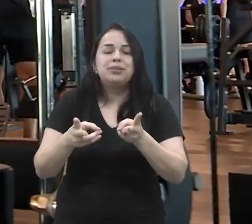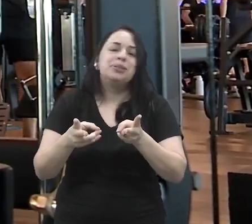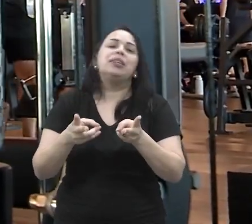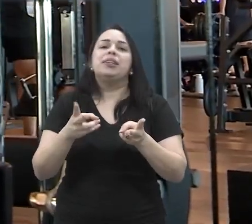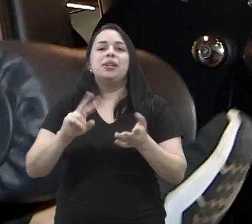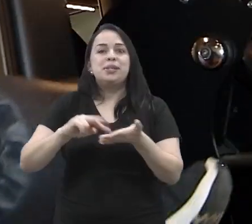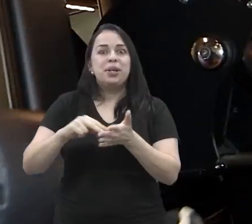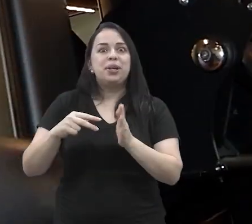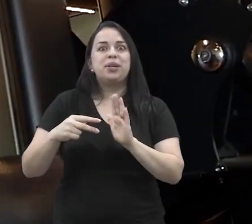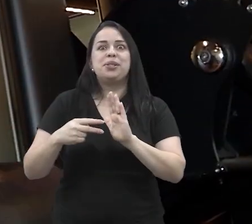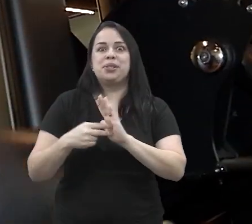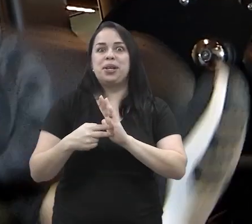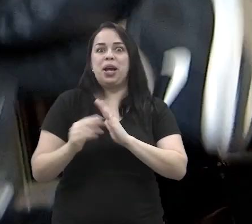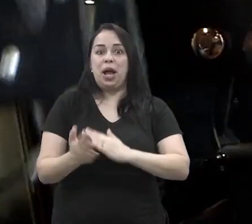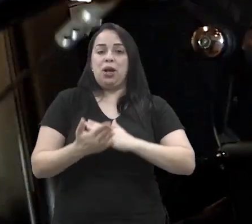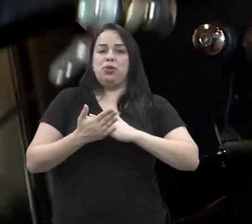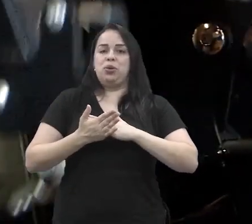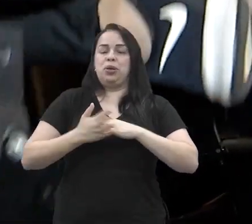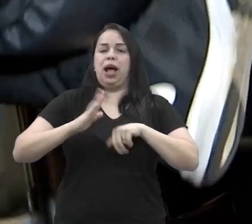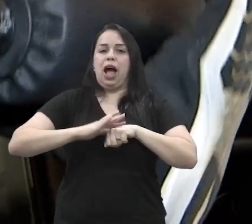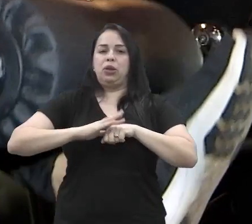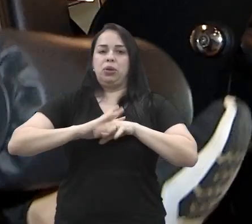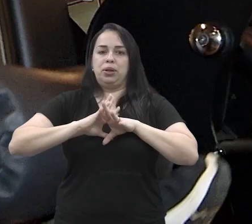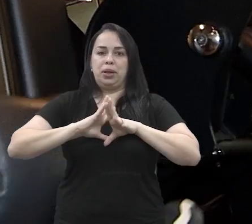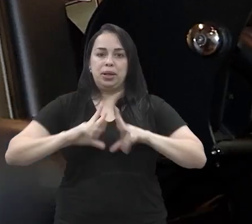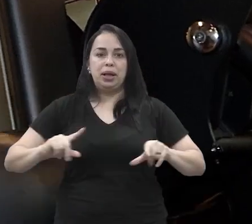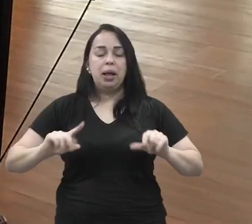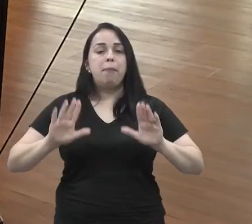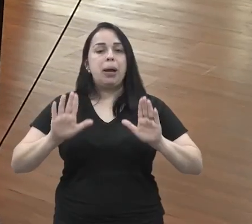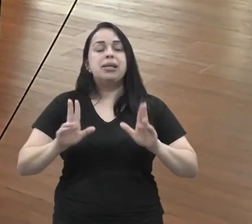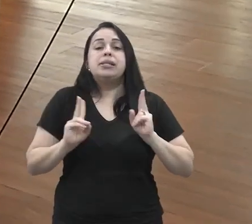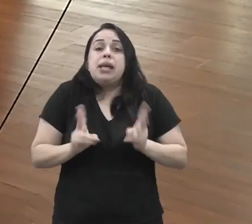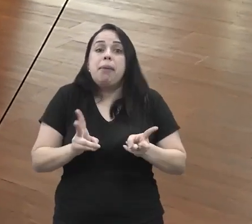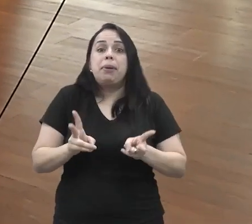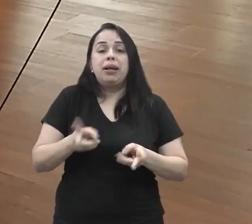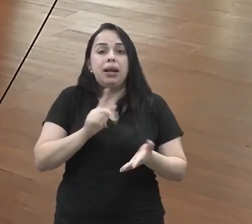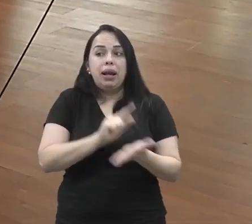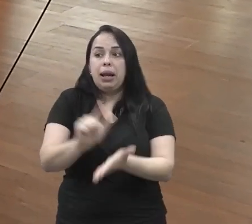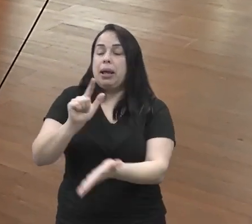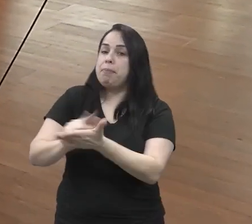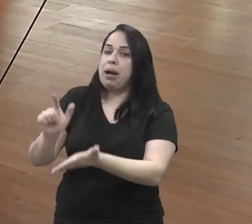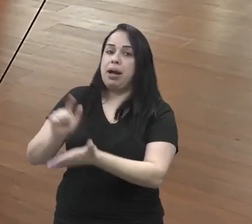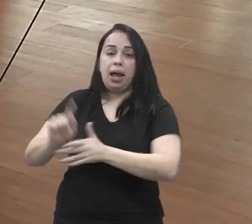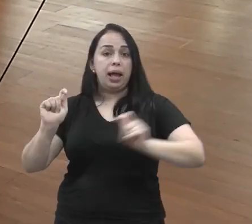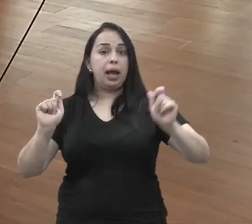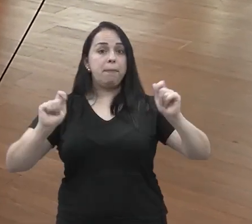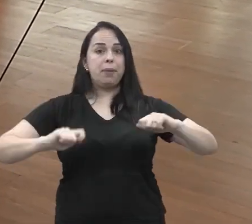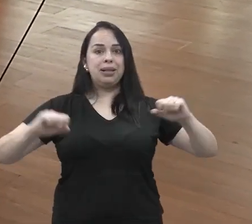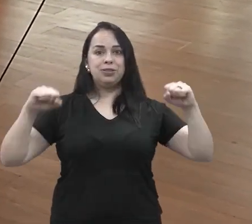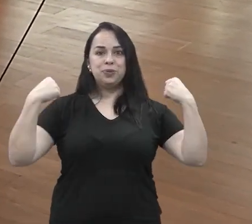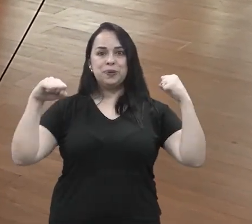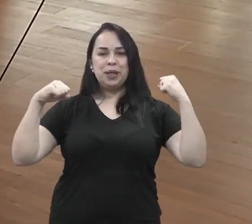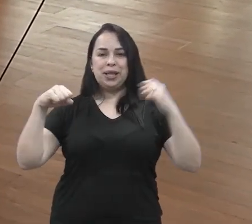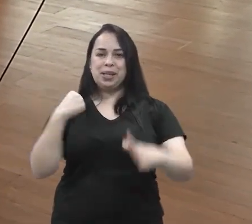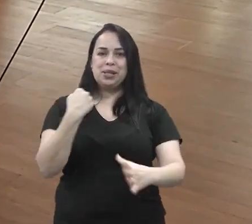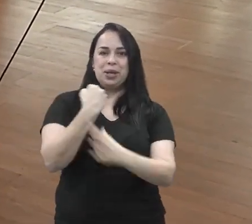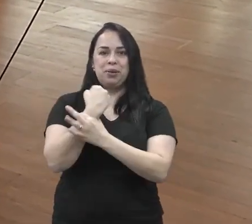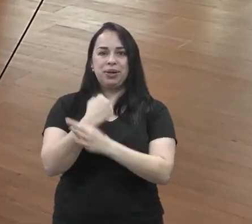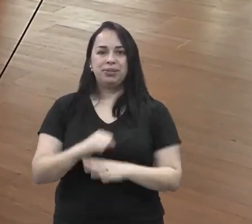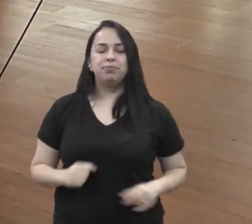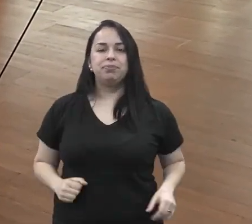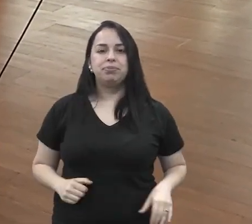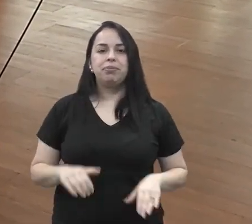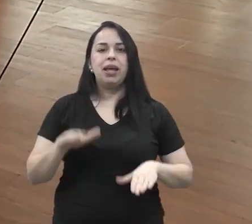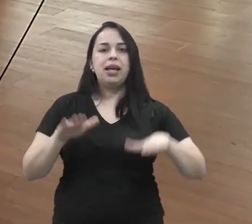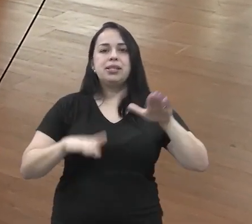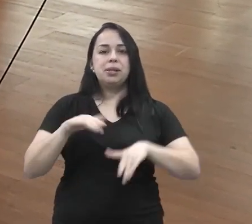forma regular é o remédio para muitas doenças. Com medidas de higiene, é possível se exercitar de